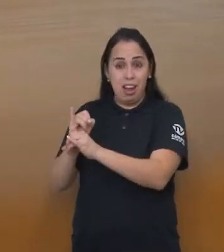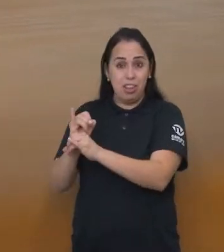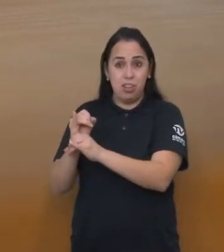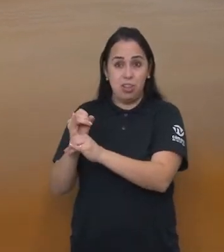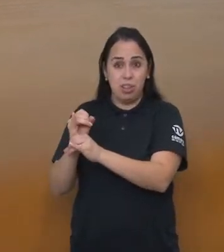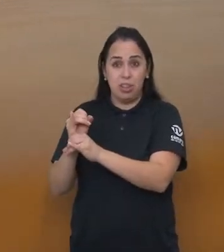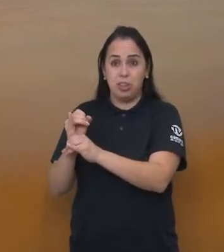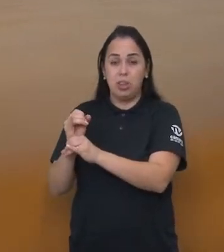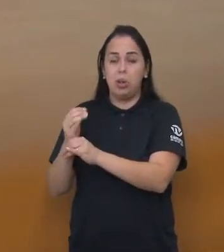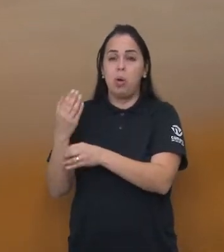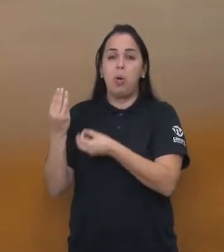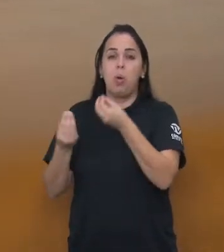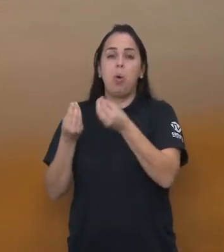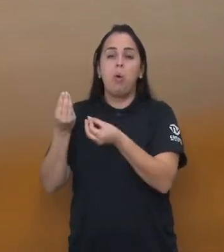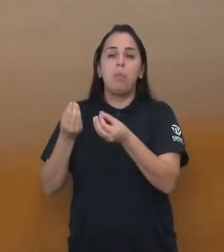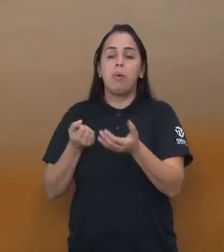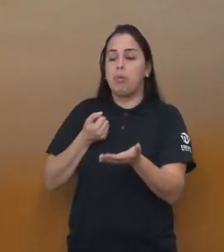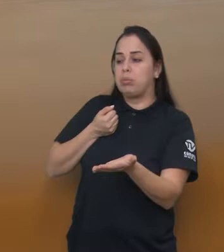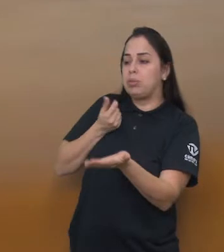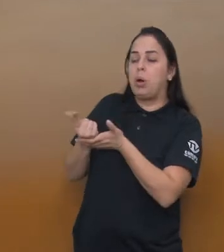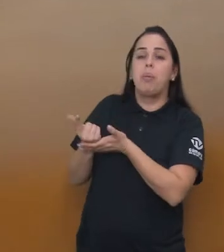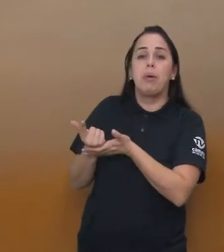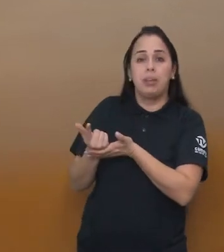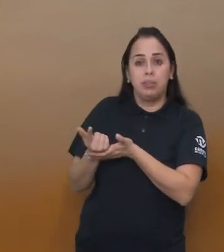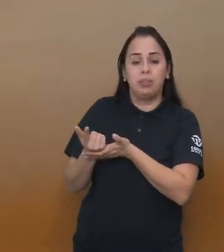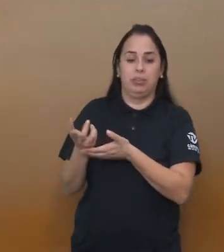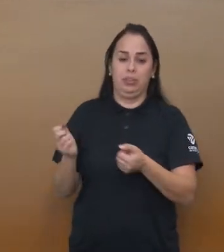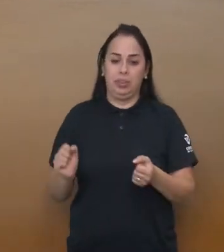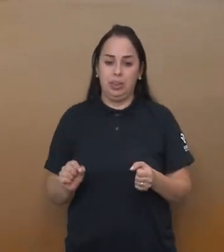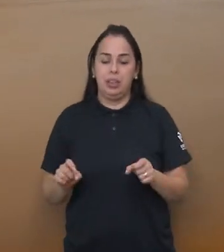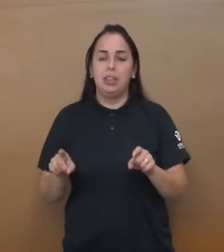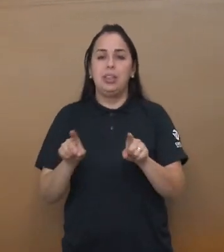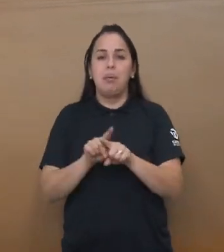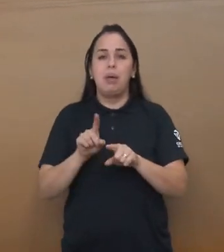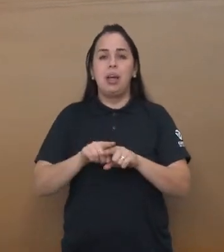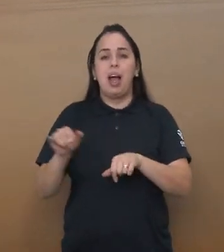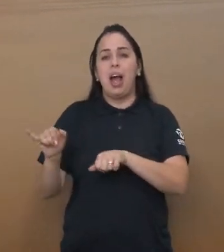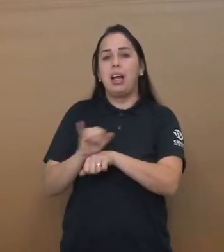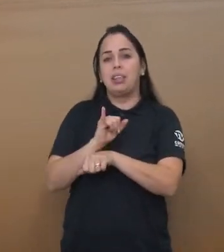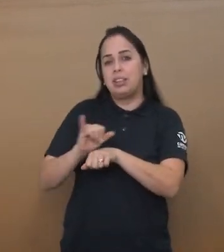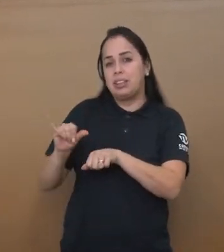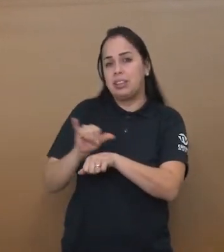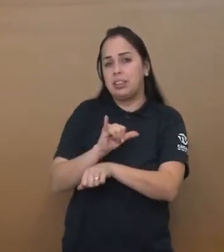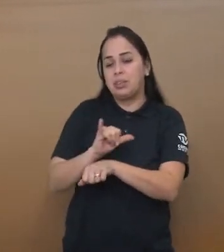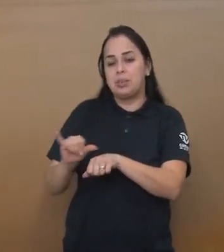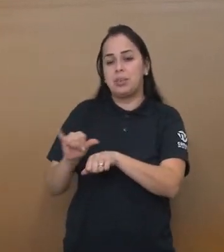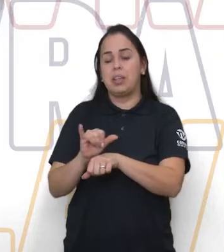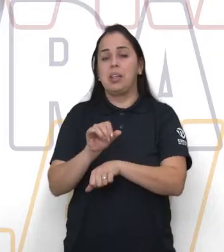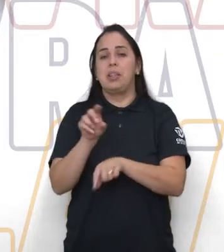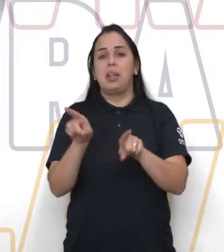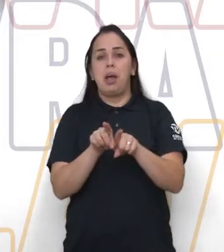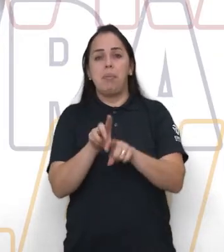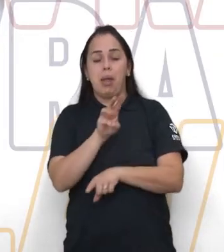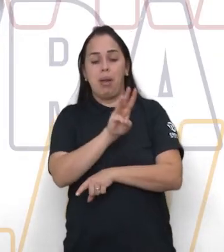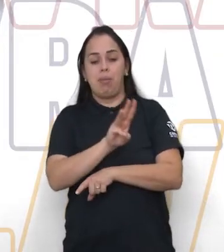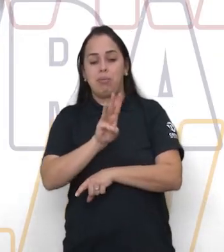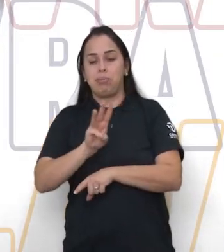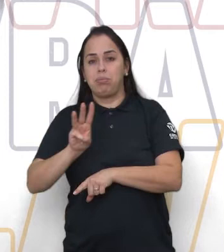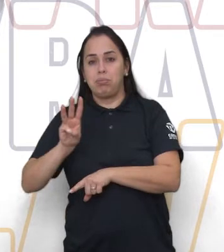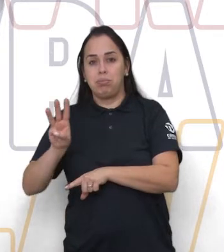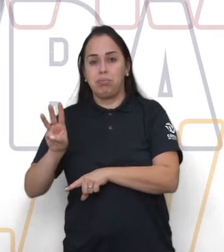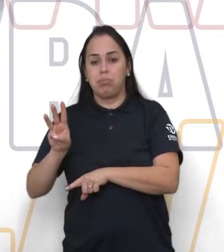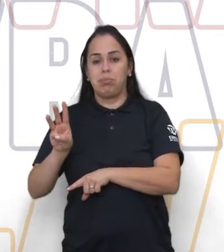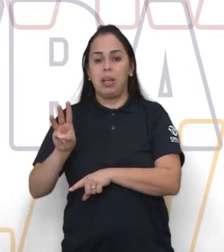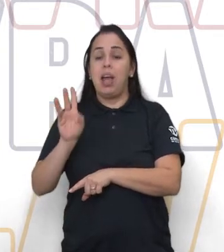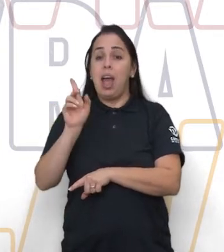na Então as ferramentas de marketing Place né é essas ferramentas de essas plataformas de venda